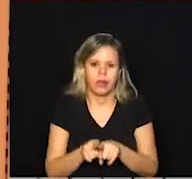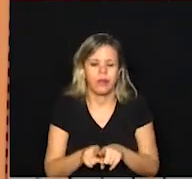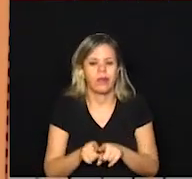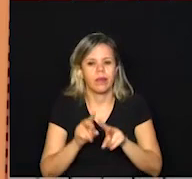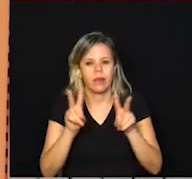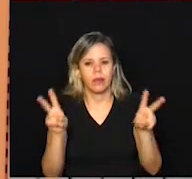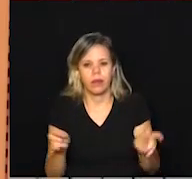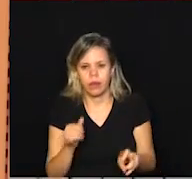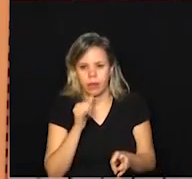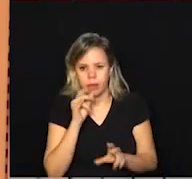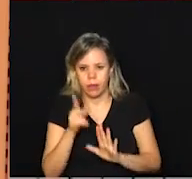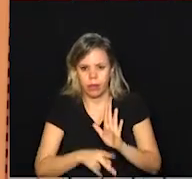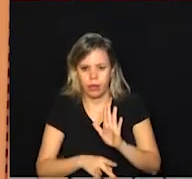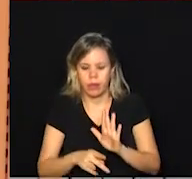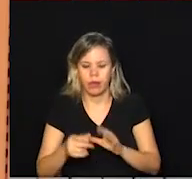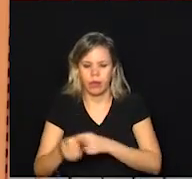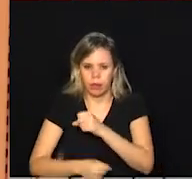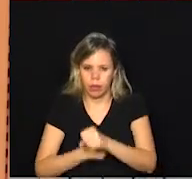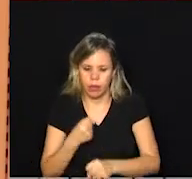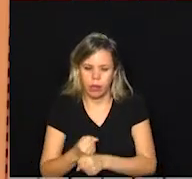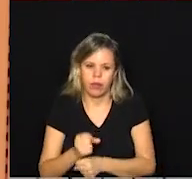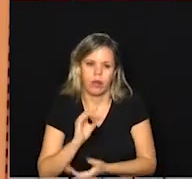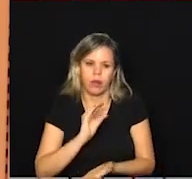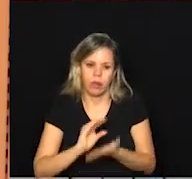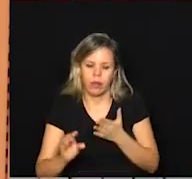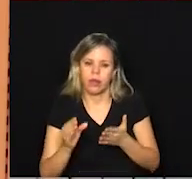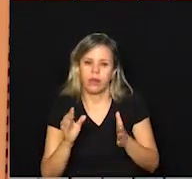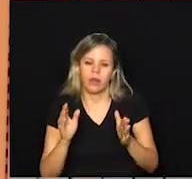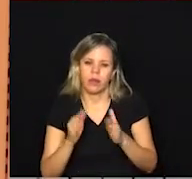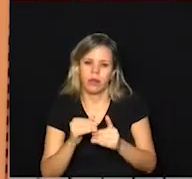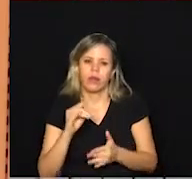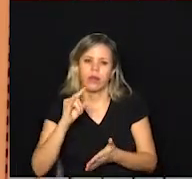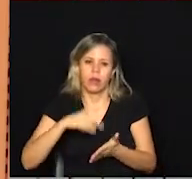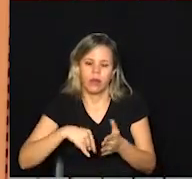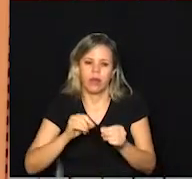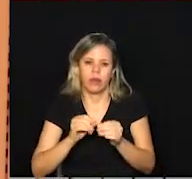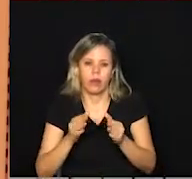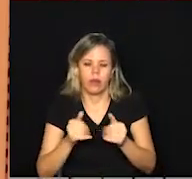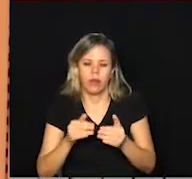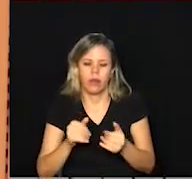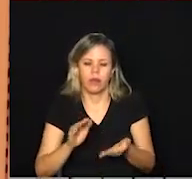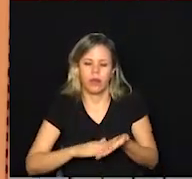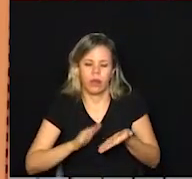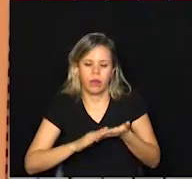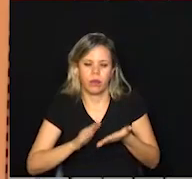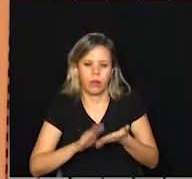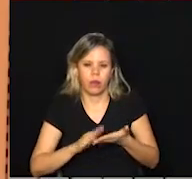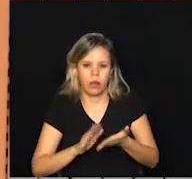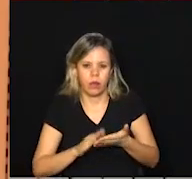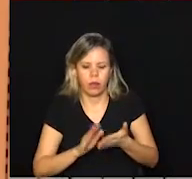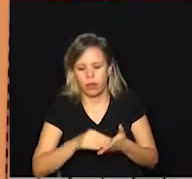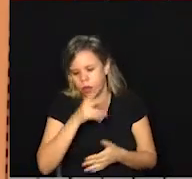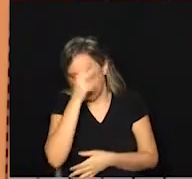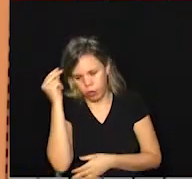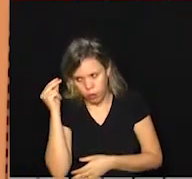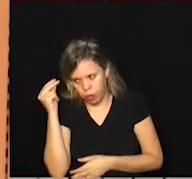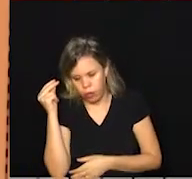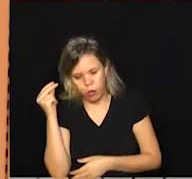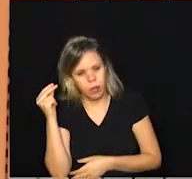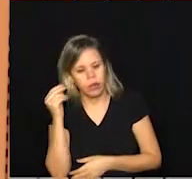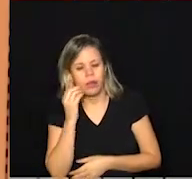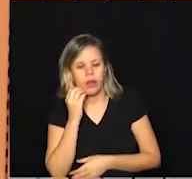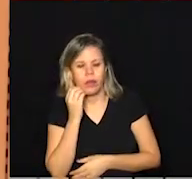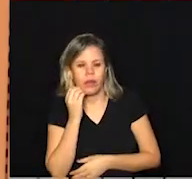em relação ao plano plurianual então o requerimento cobrando da prefeitura municipal